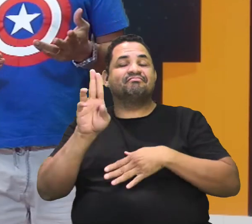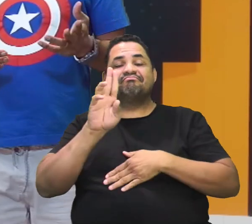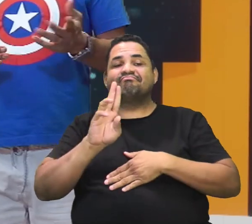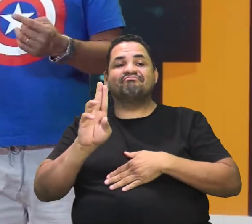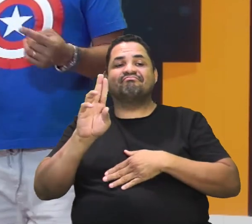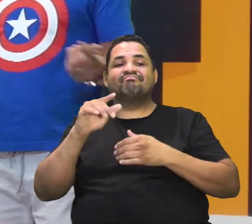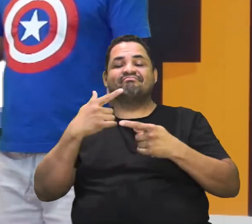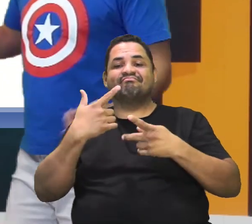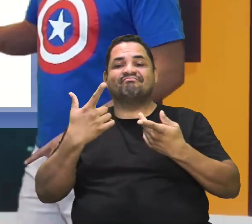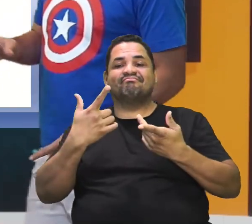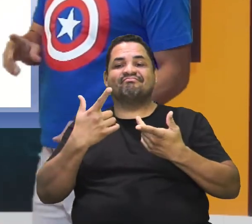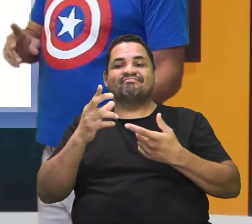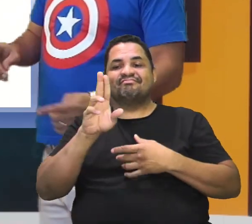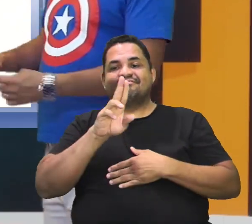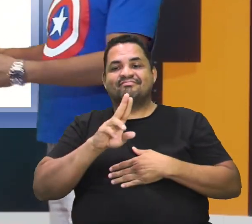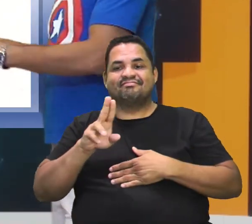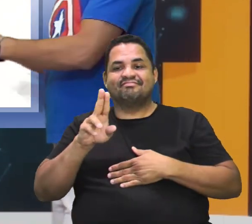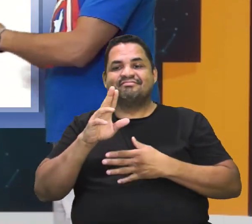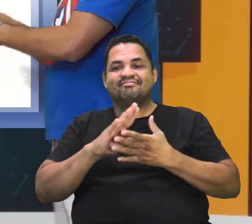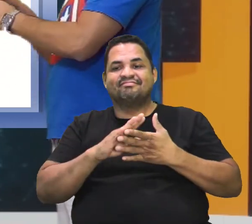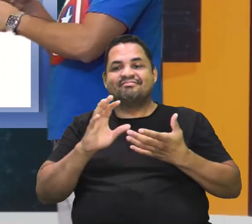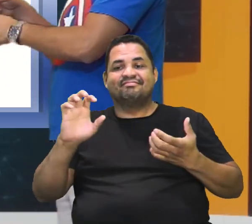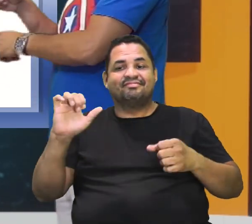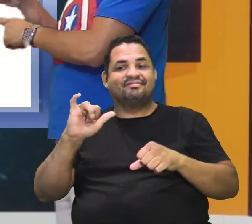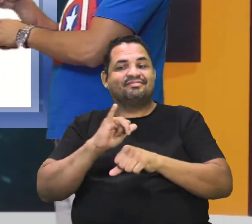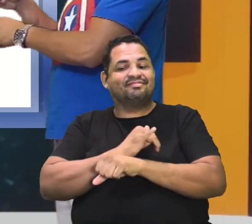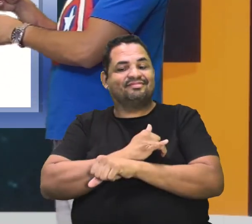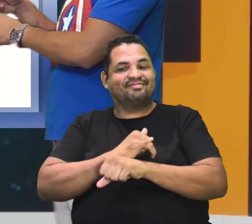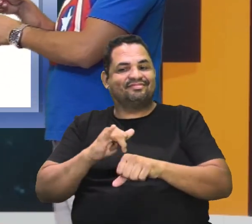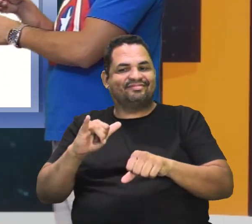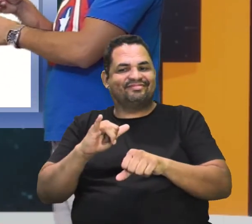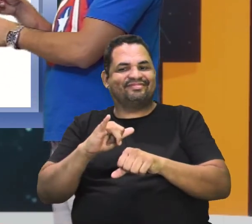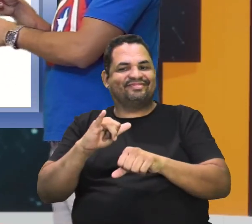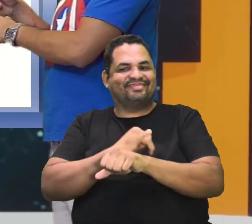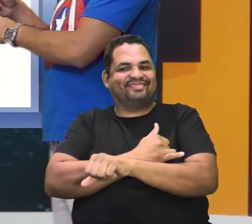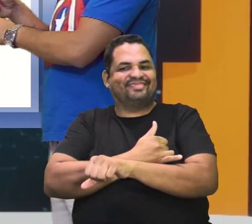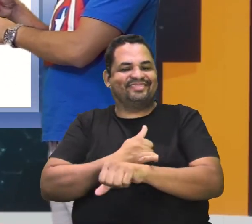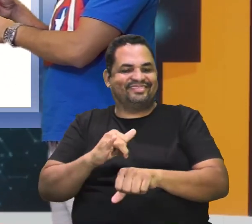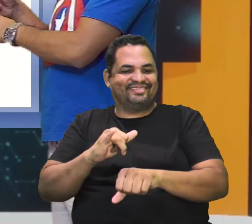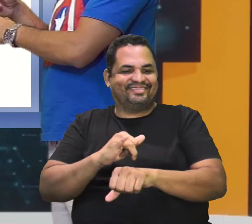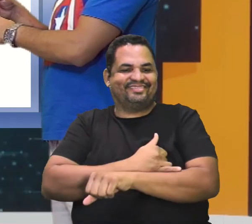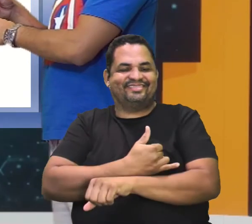equação? Você vai usar essa estratégia aqui desse ditado popular.